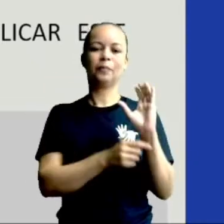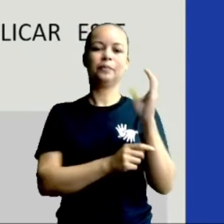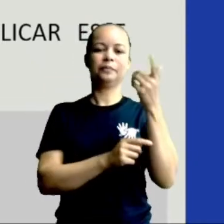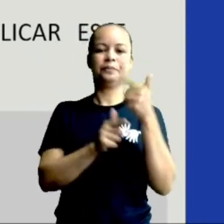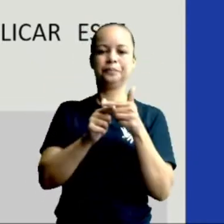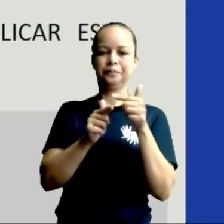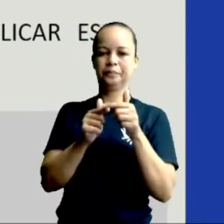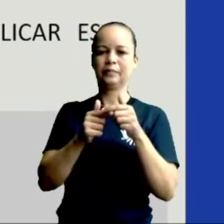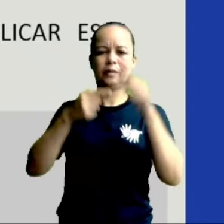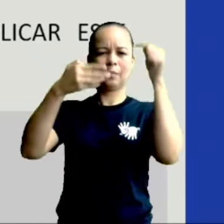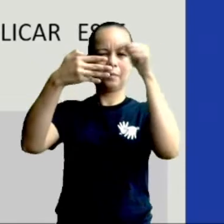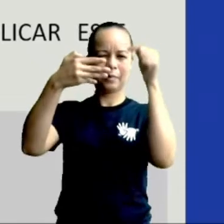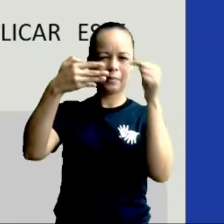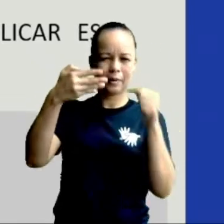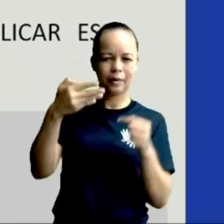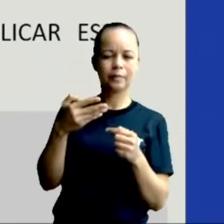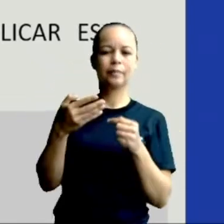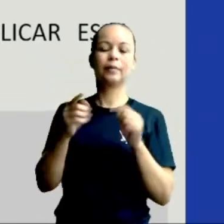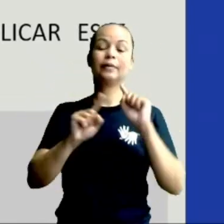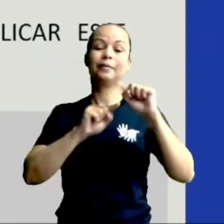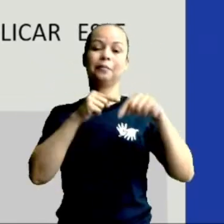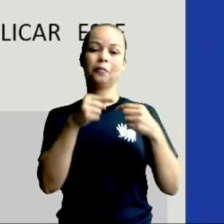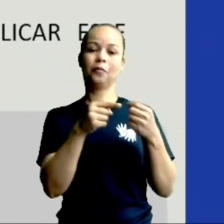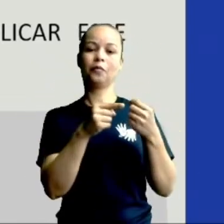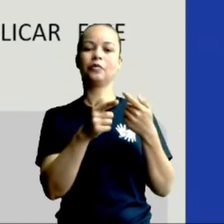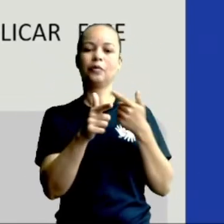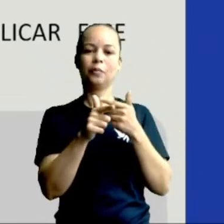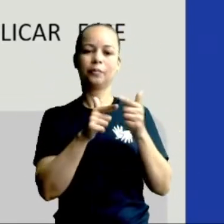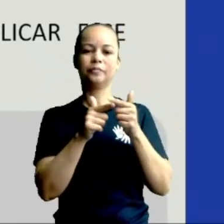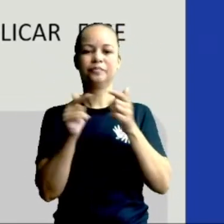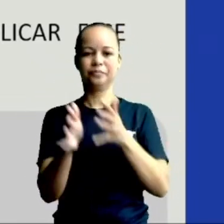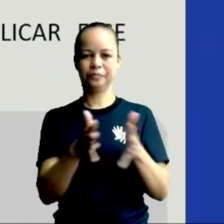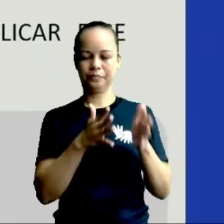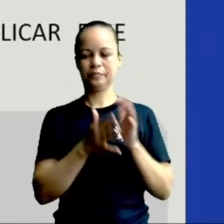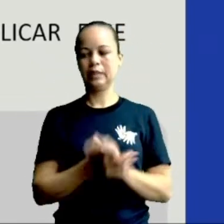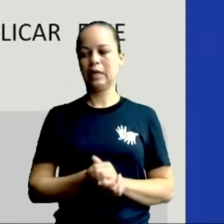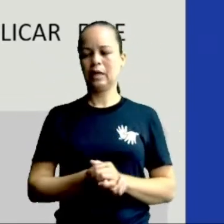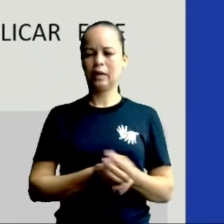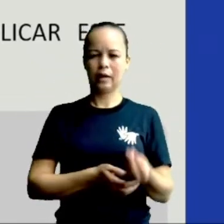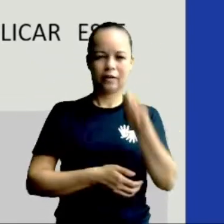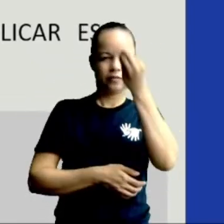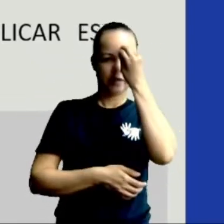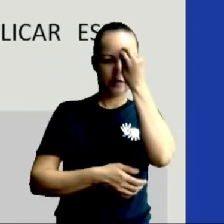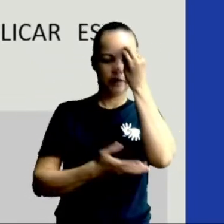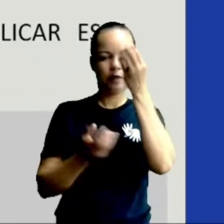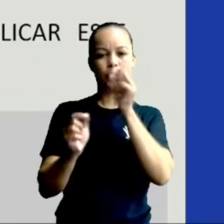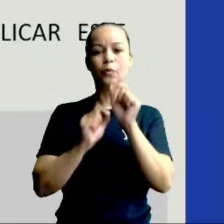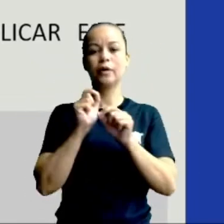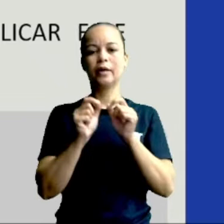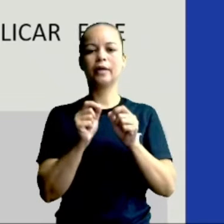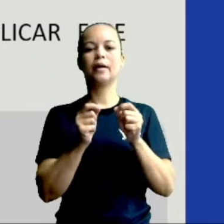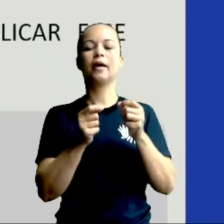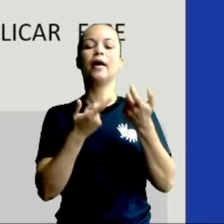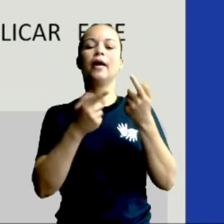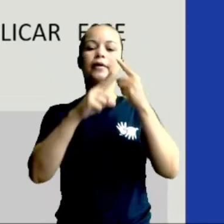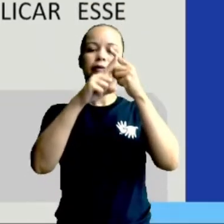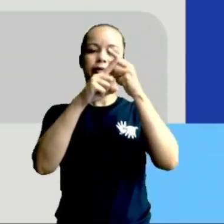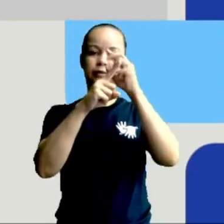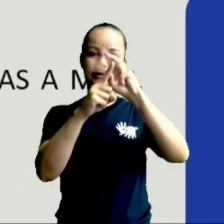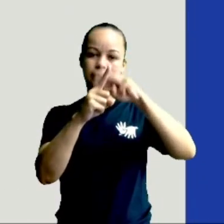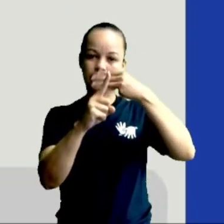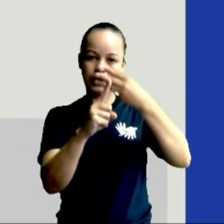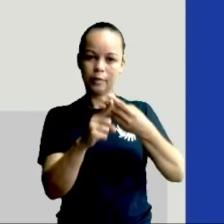para poder a gente ir lá para o problema, ok? Então, grava aí essa questão do triplo e da terça parte, que é muito